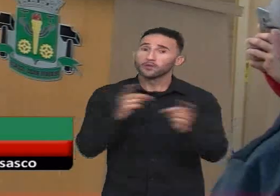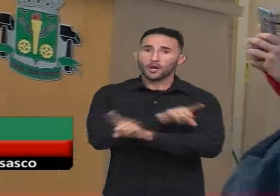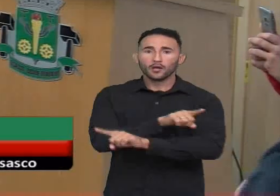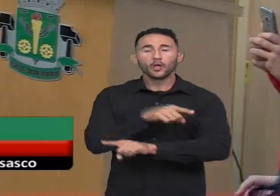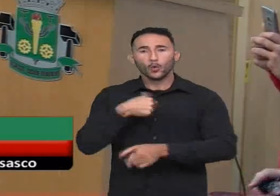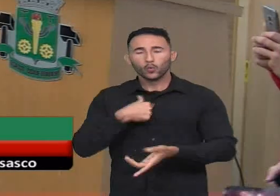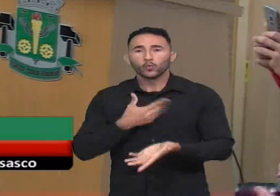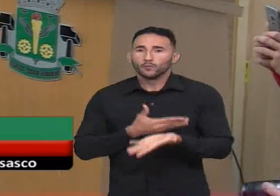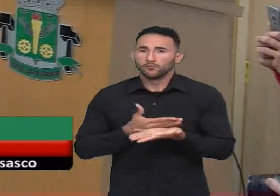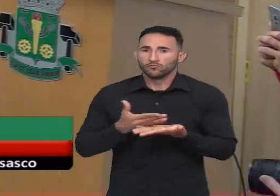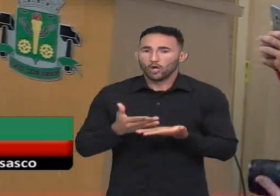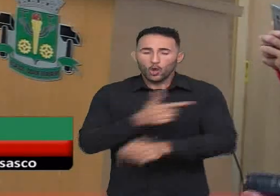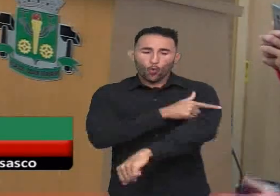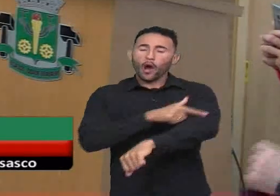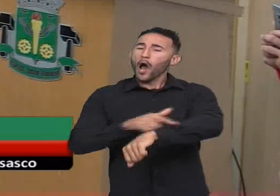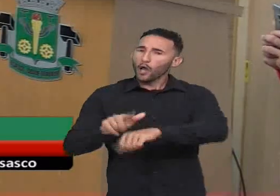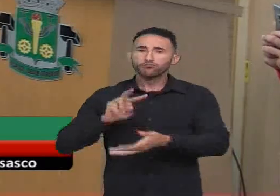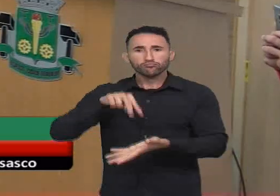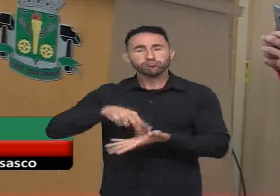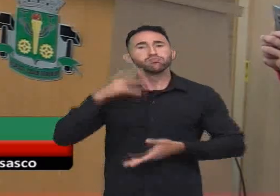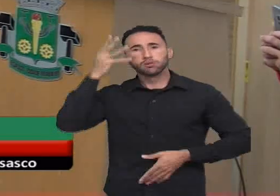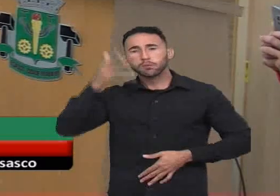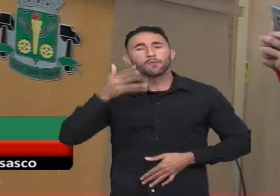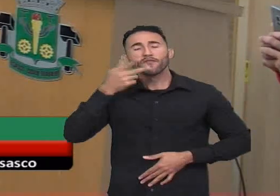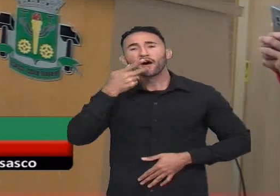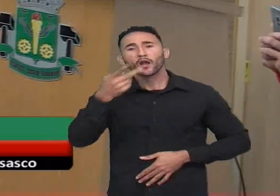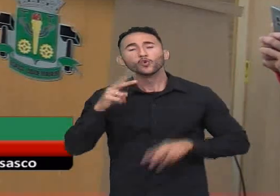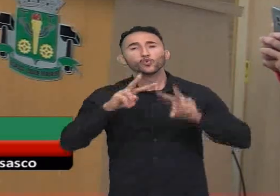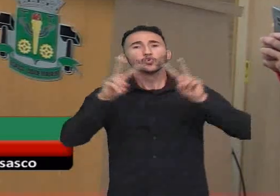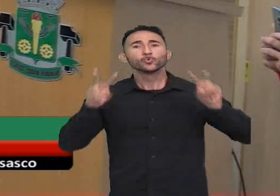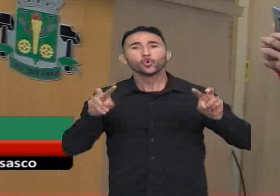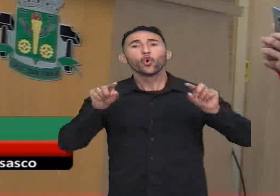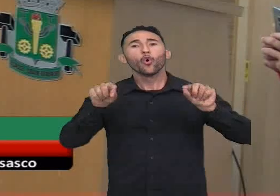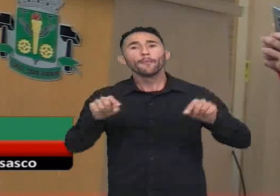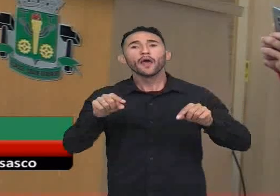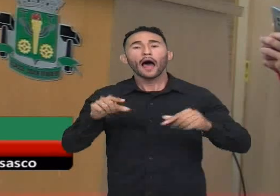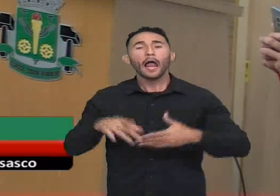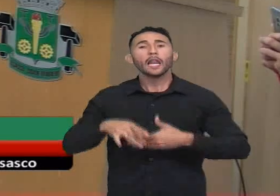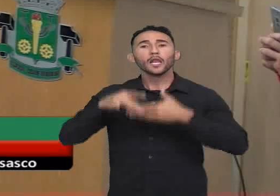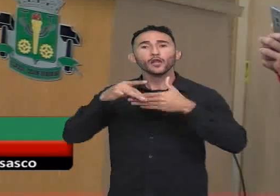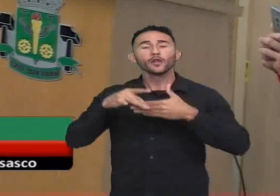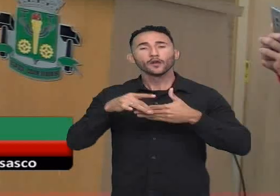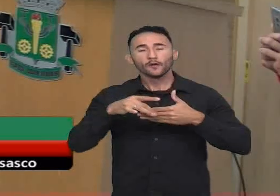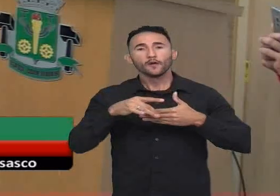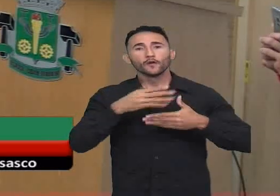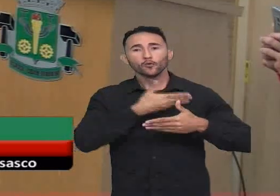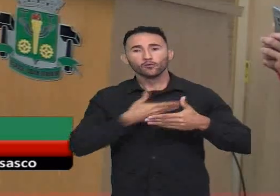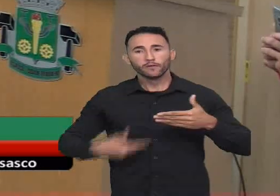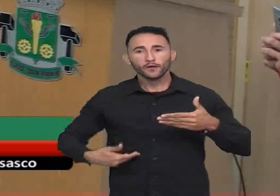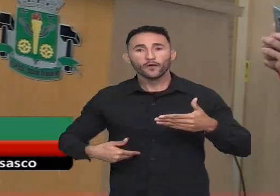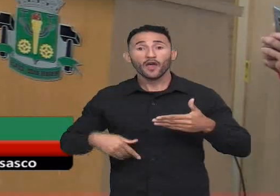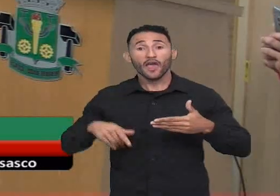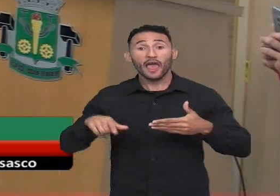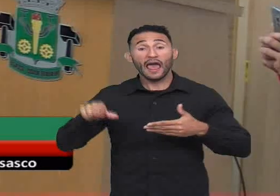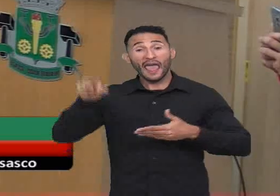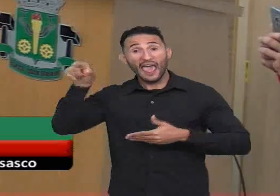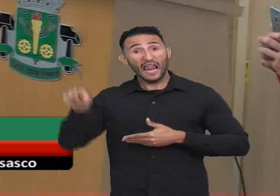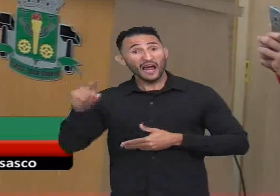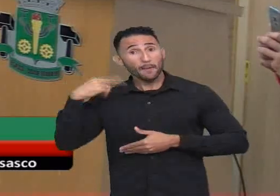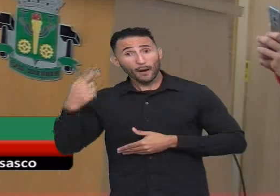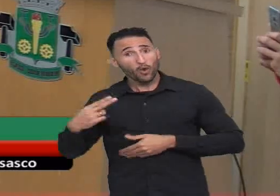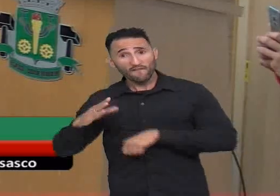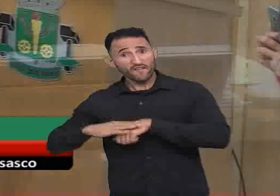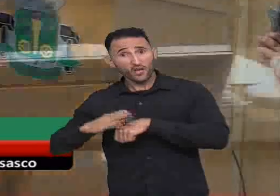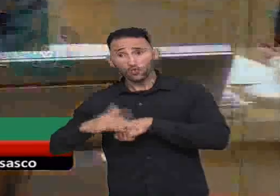aqui falando sobre a questão da líder do governo, dela pedir para discutir. Ela fez o papel dela, é o papel